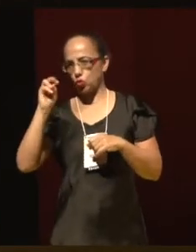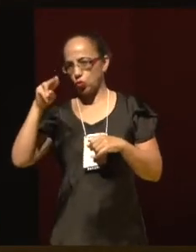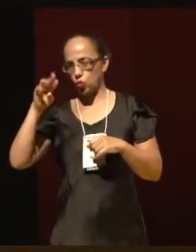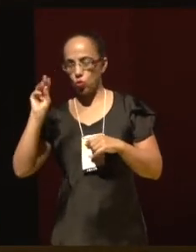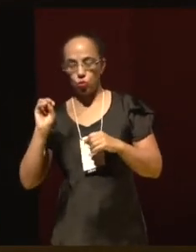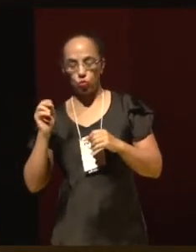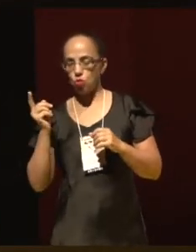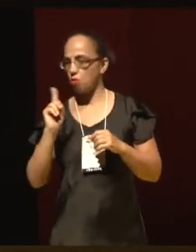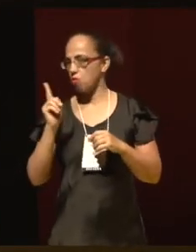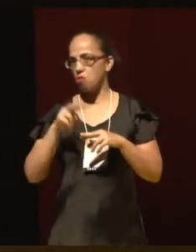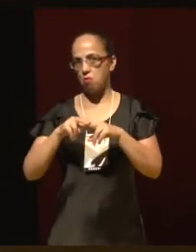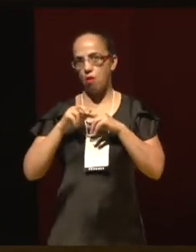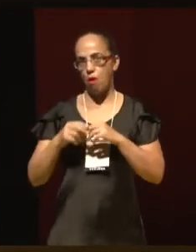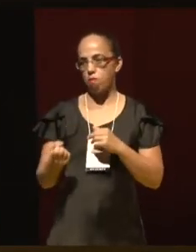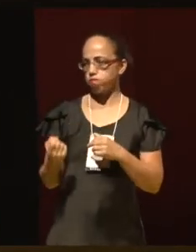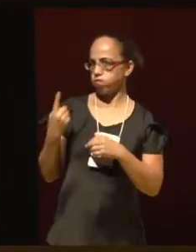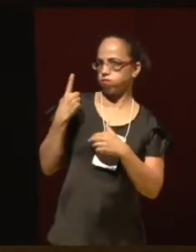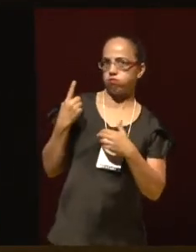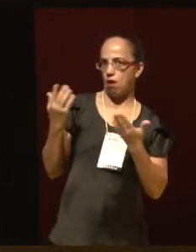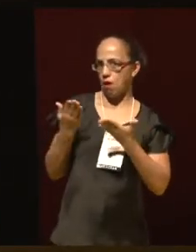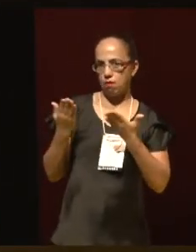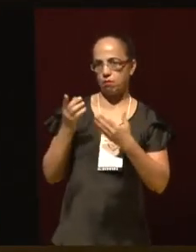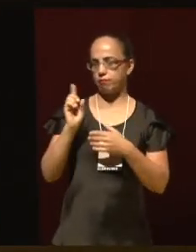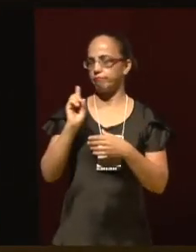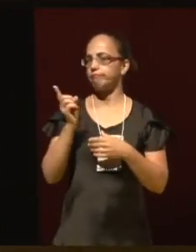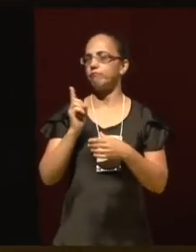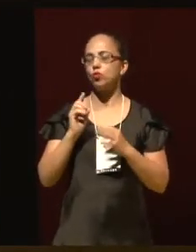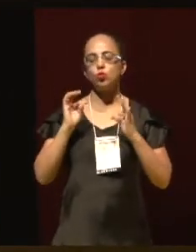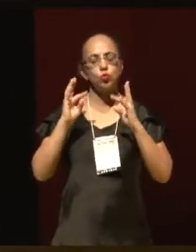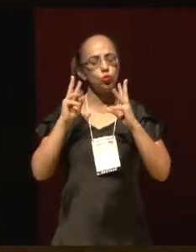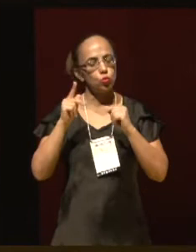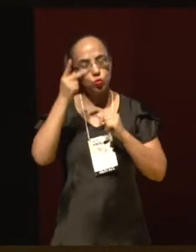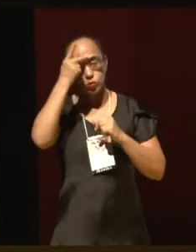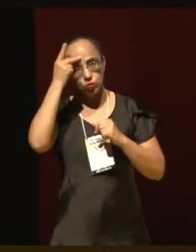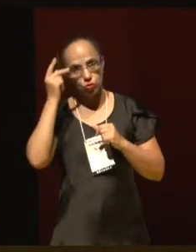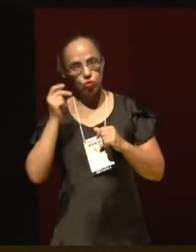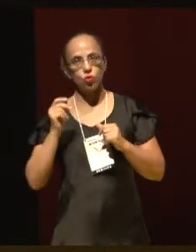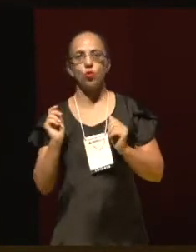Toda pessoa que tem um transtorno já incubou,